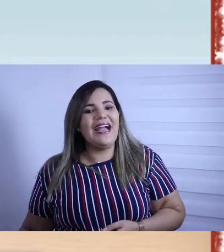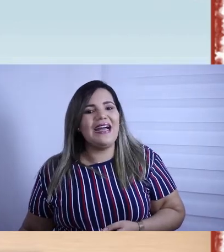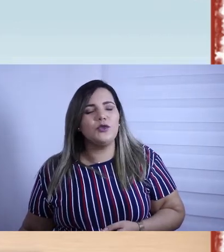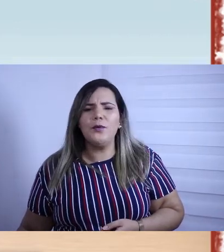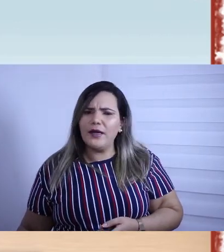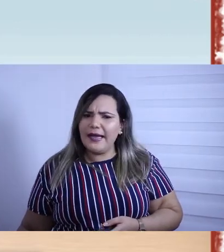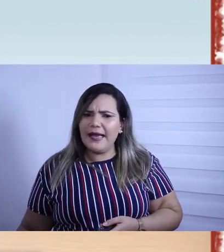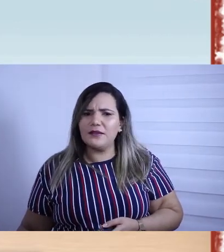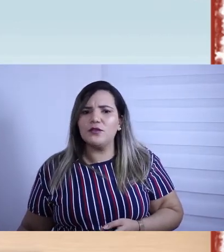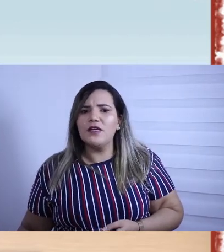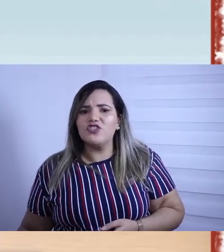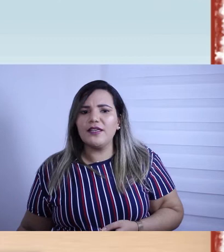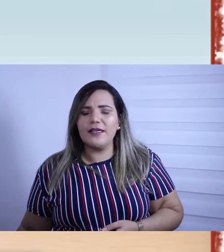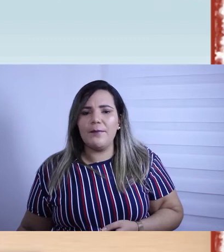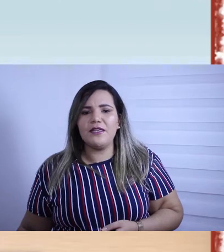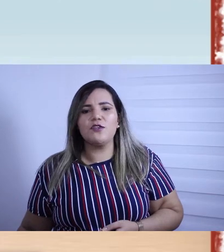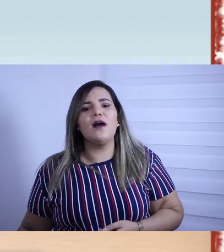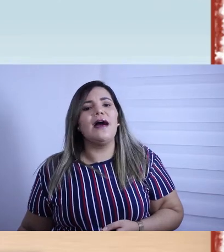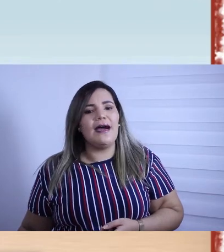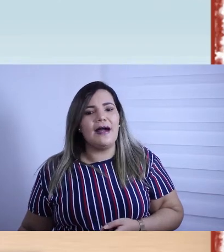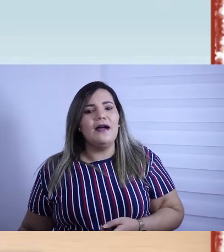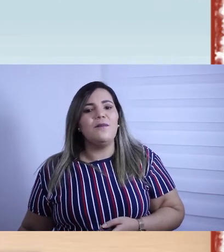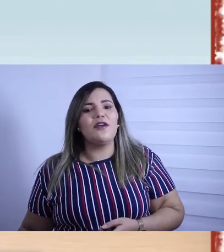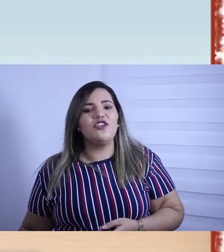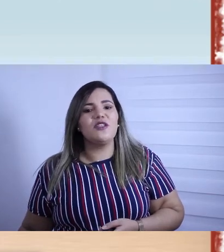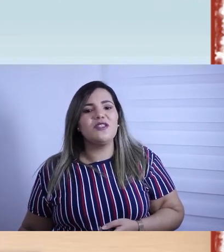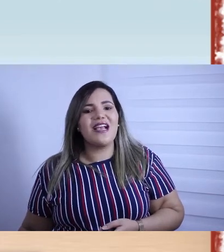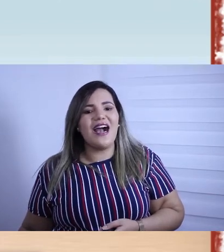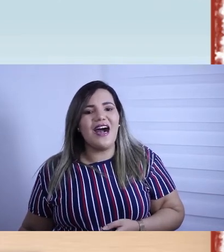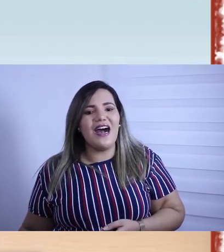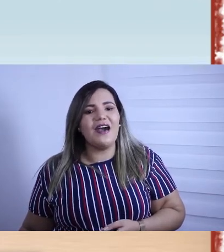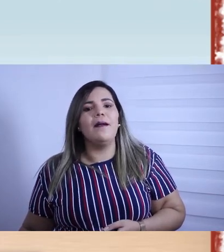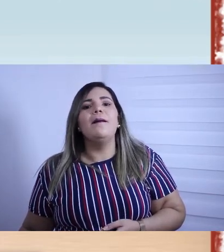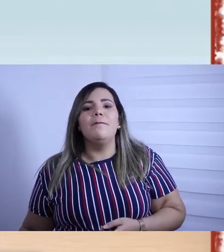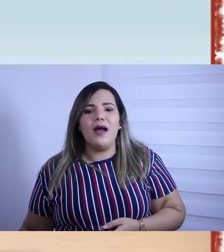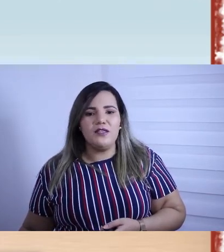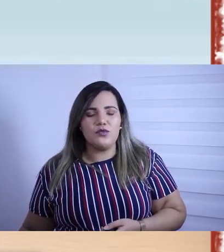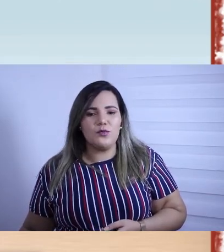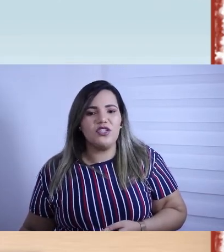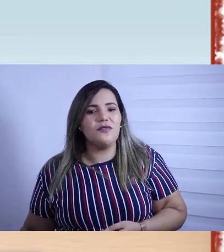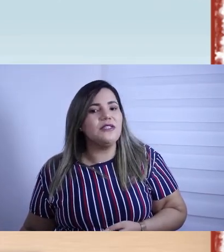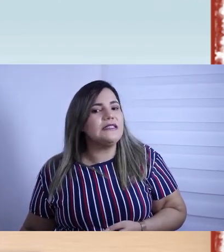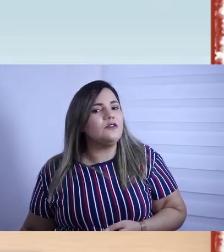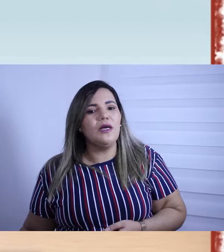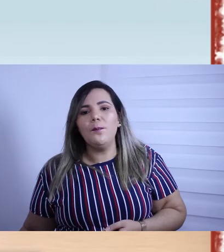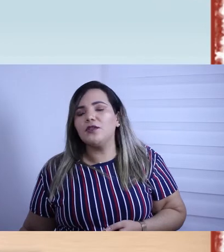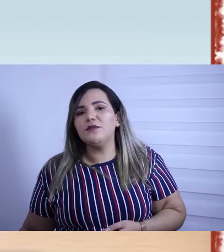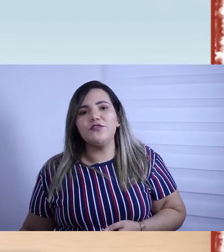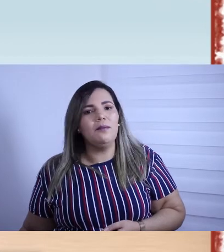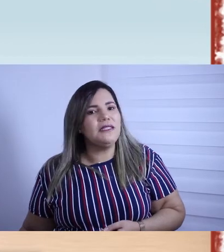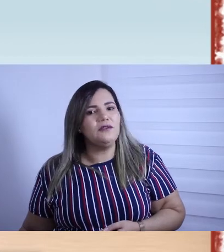errado porque errado só que aqui é a pessoa porque nós temos car mais um substantivo